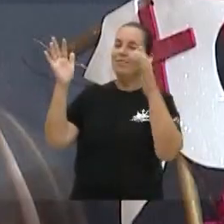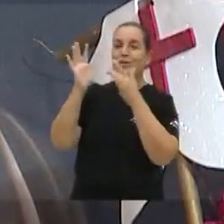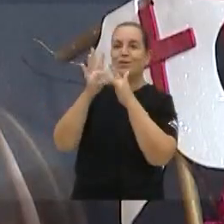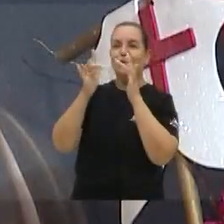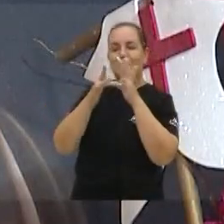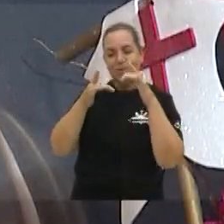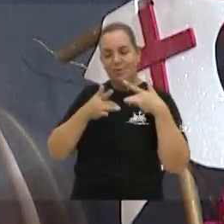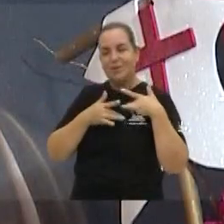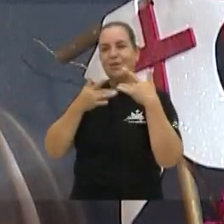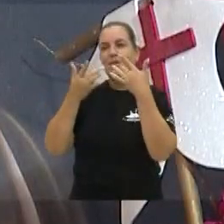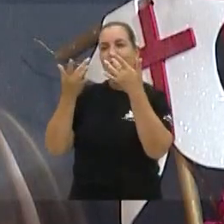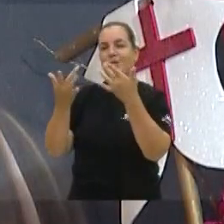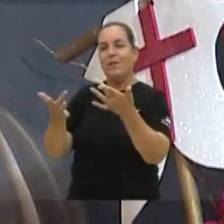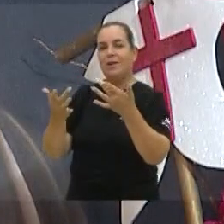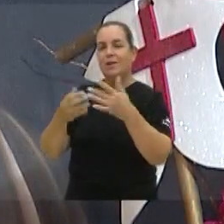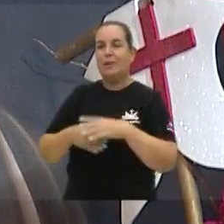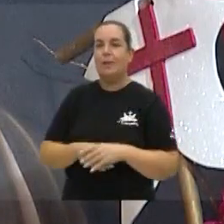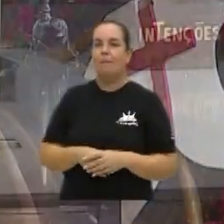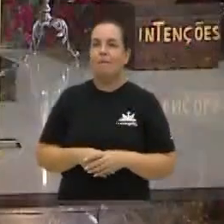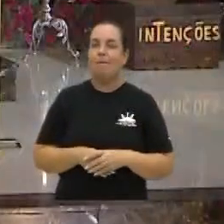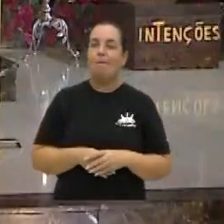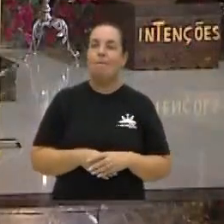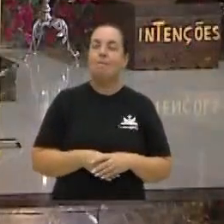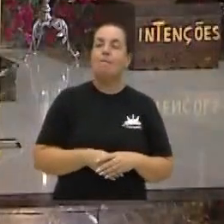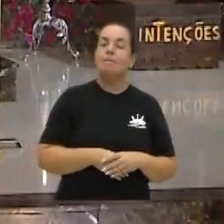Jesus misericordioso.